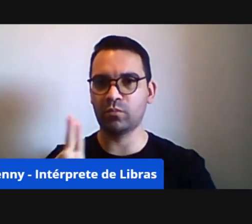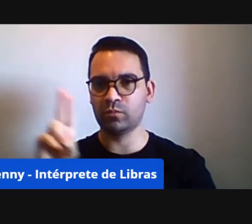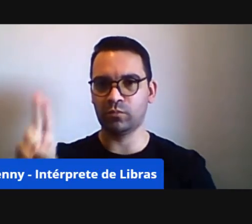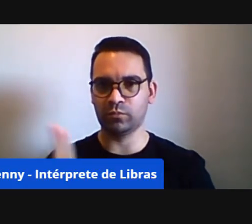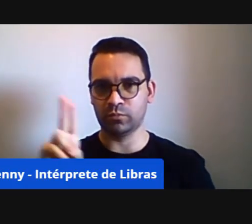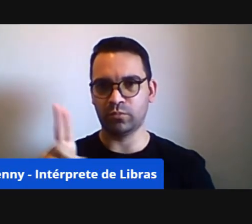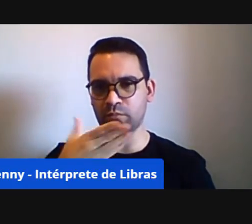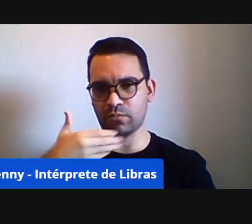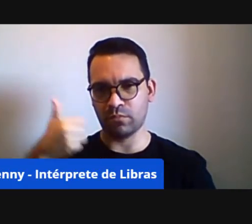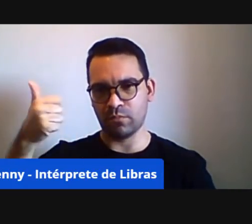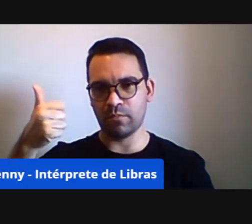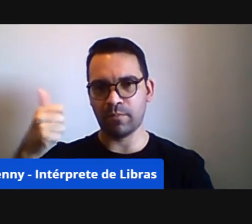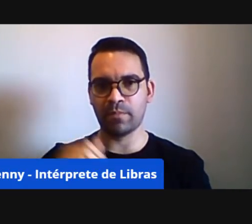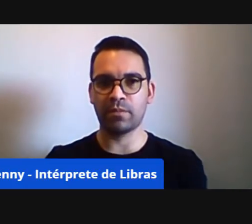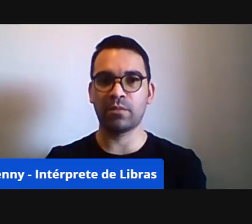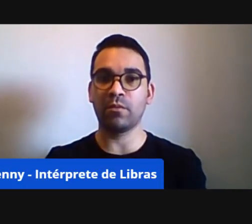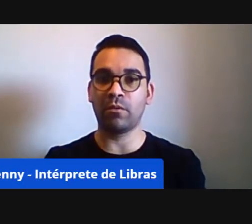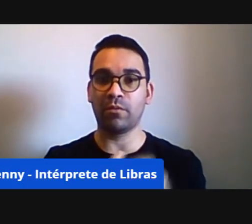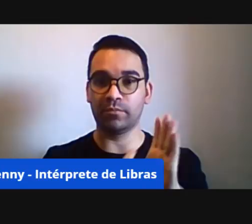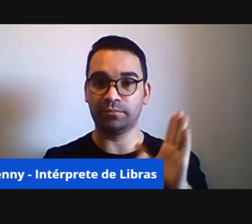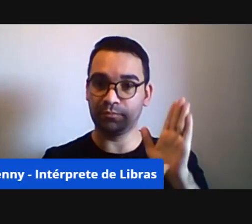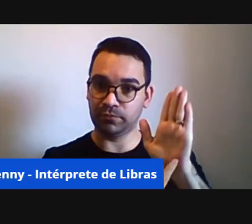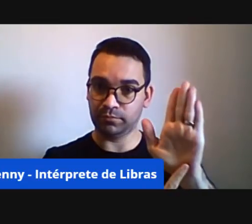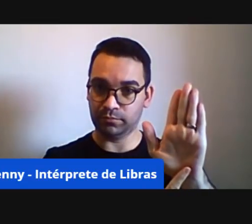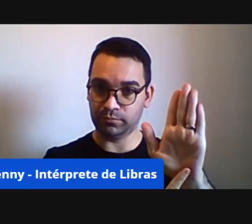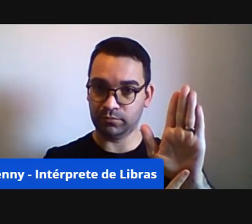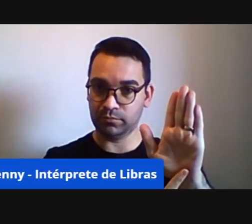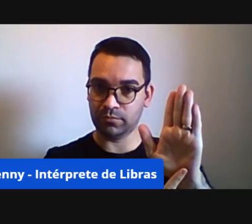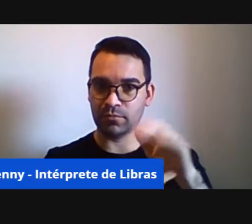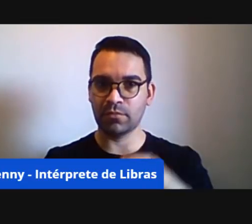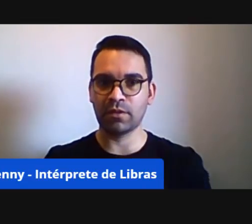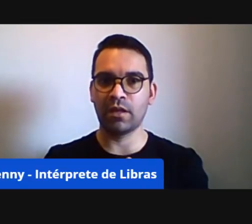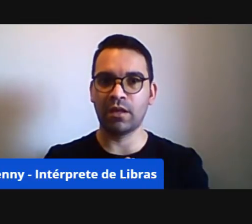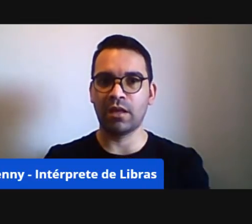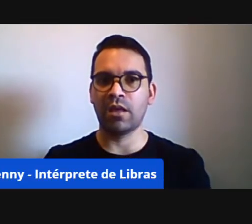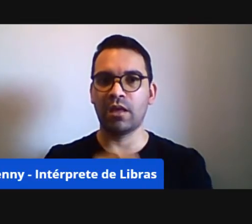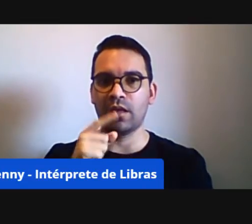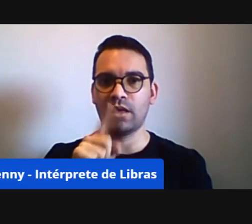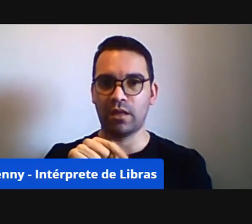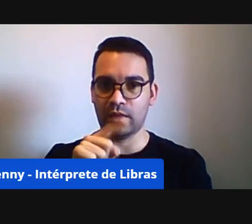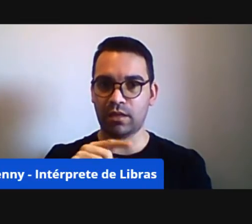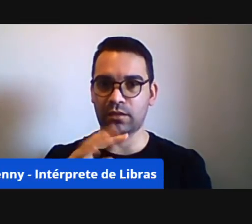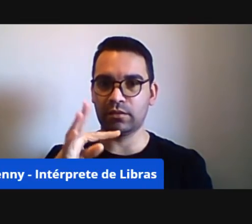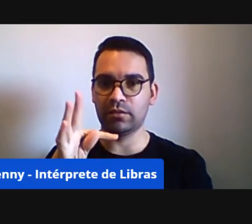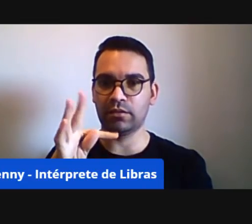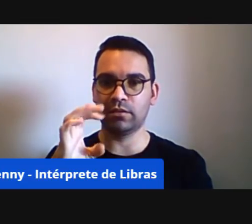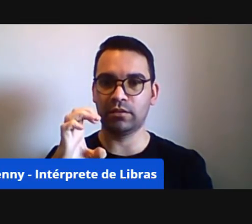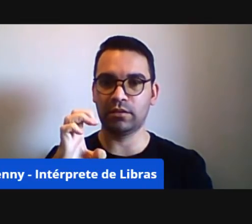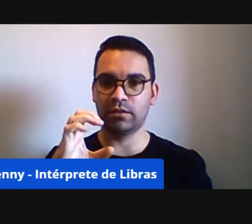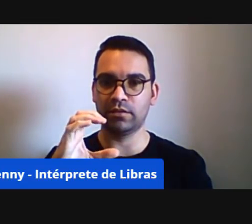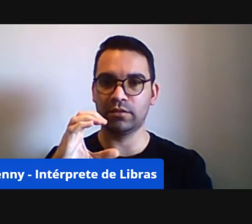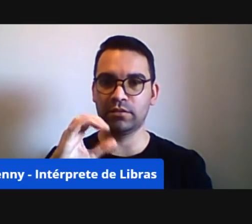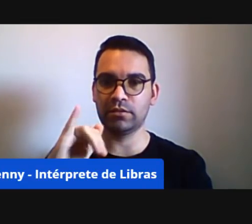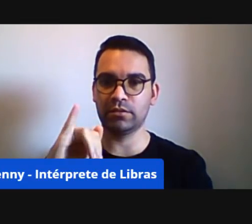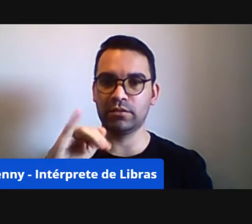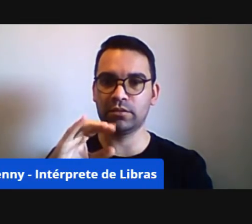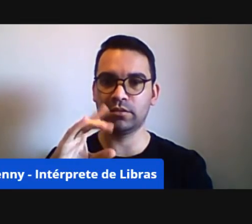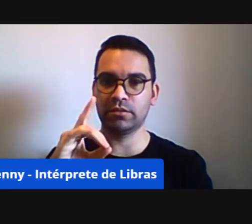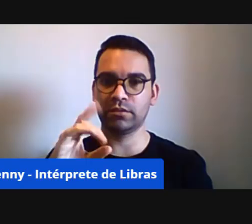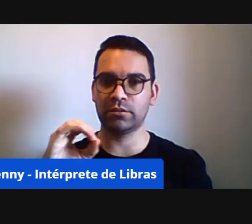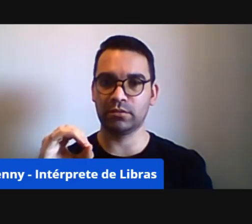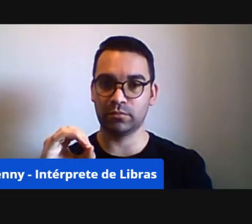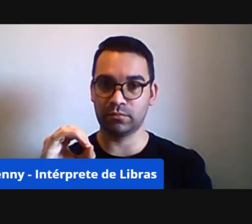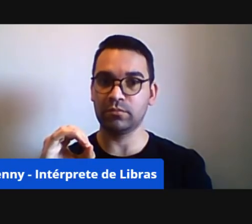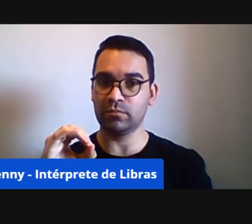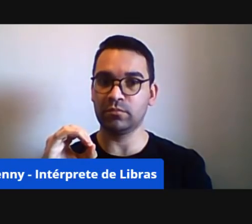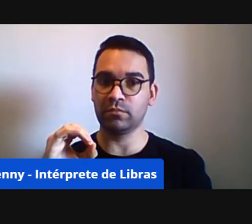Bom, essa máscara é a máscara de tecido, né, que a gente já comentou na nossa apresentação ali nos slides, mostrando